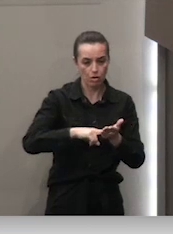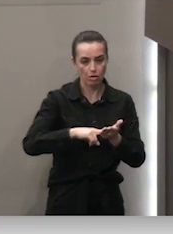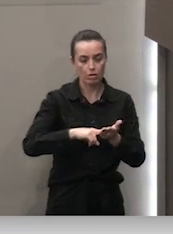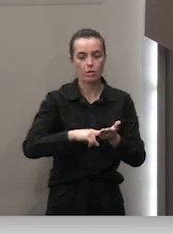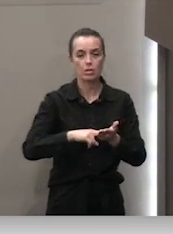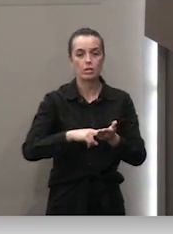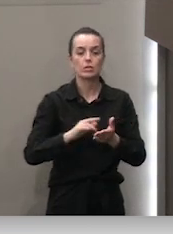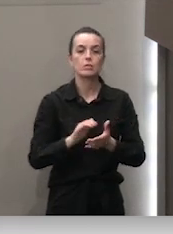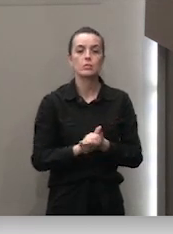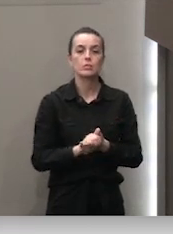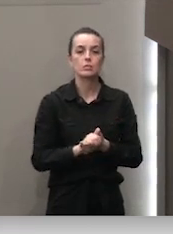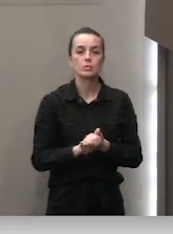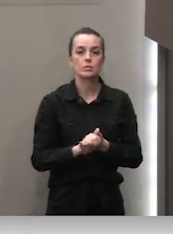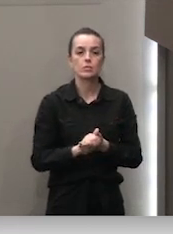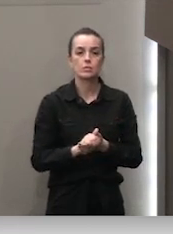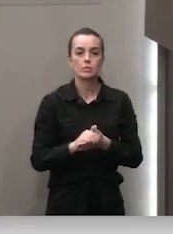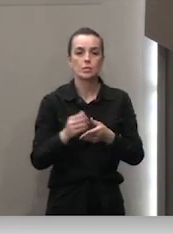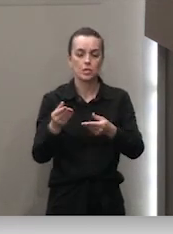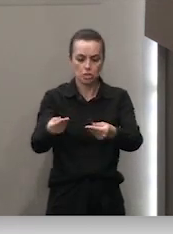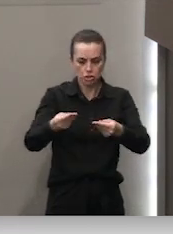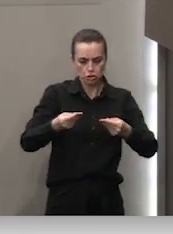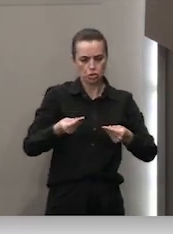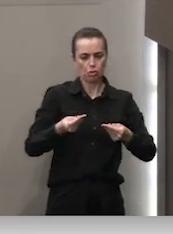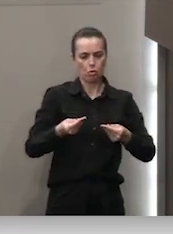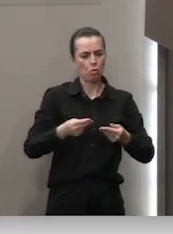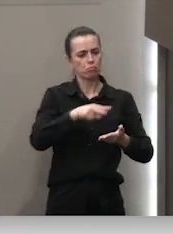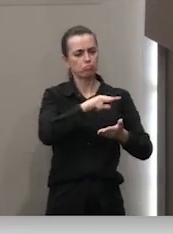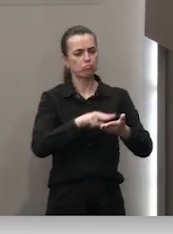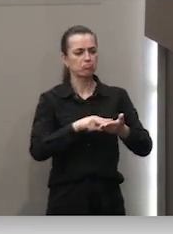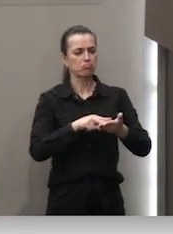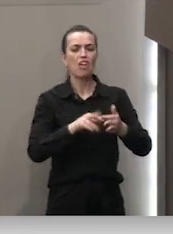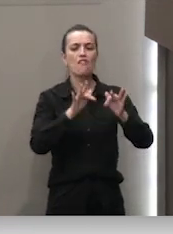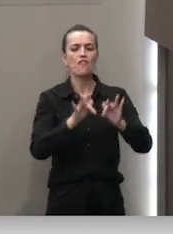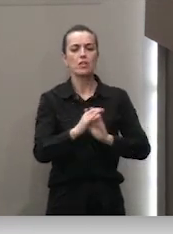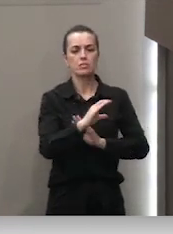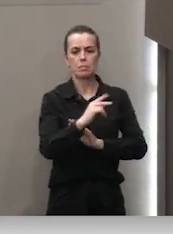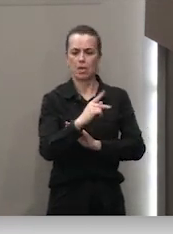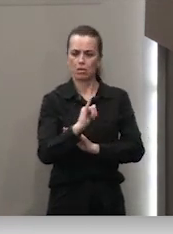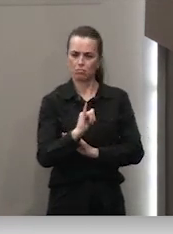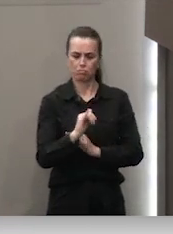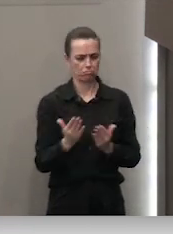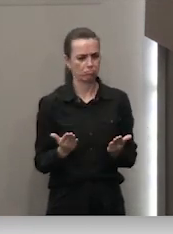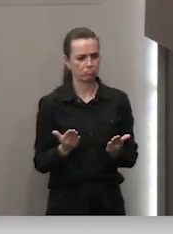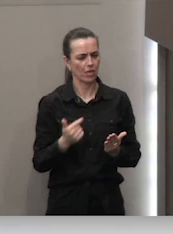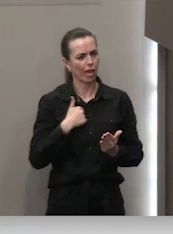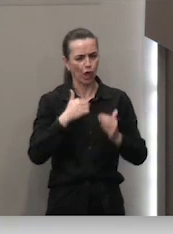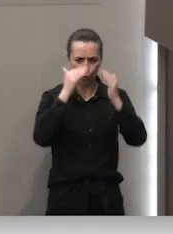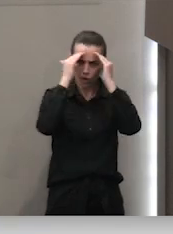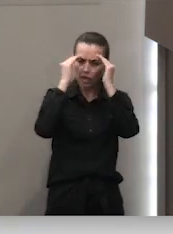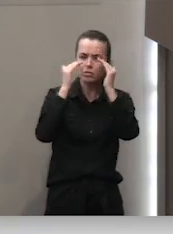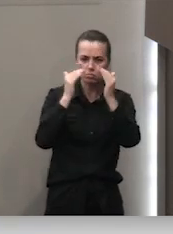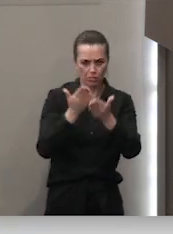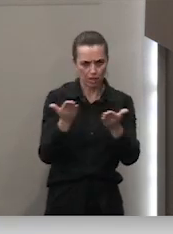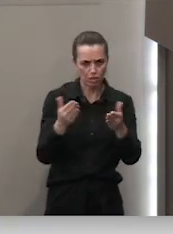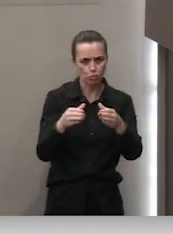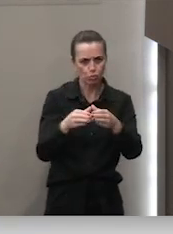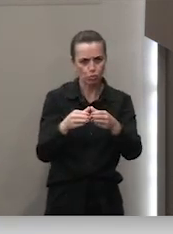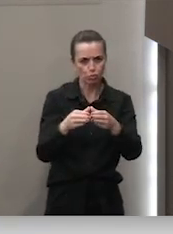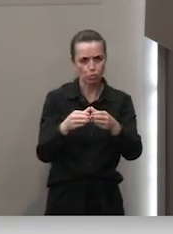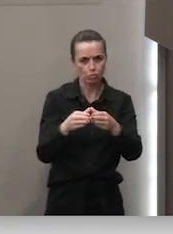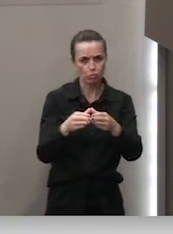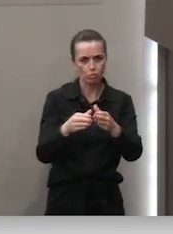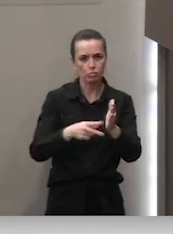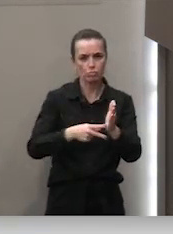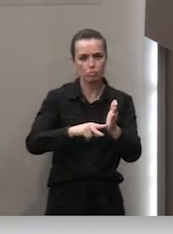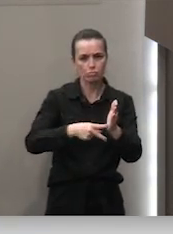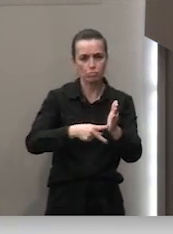solicitando que fosse encerrada a CPI. Com todo o respeito que eu tenho pelos representantes do Simers, especialmente a